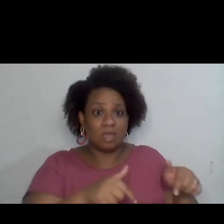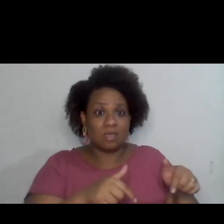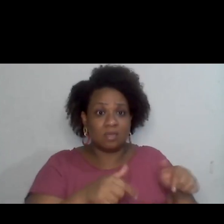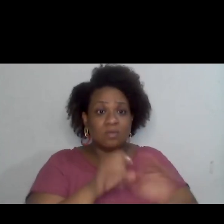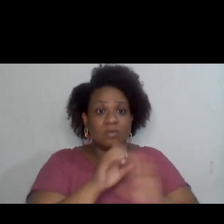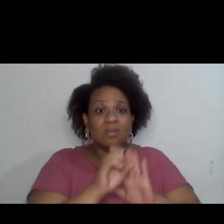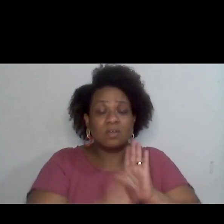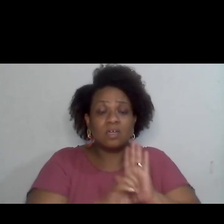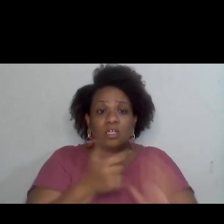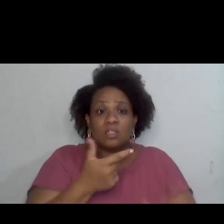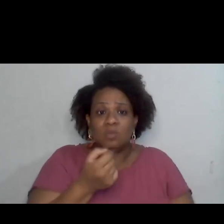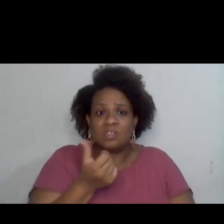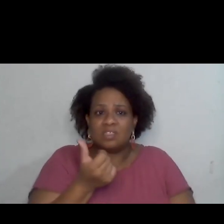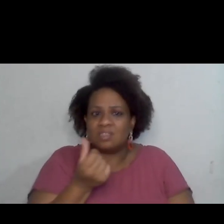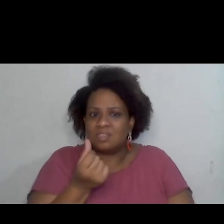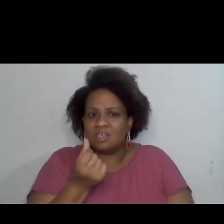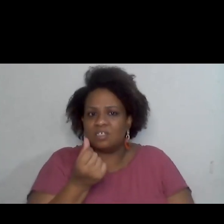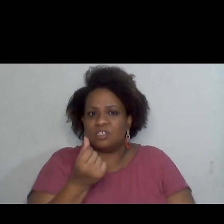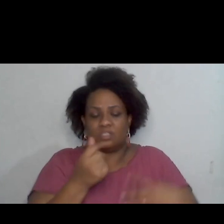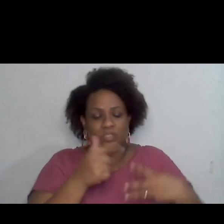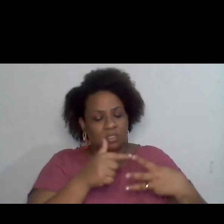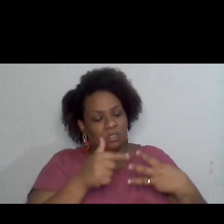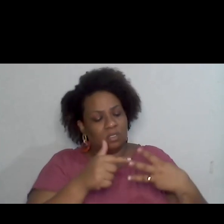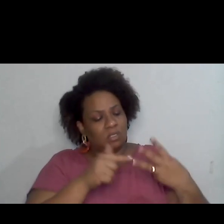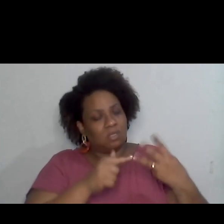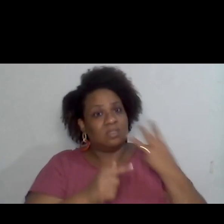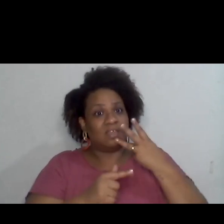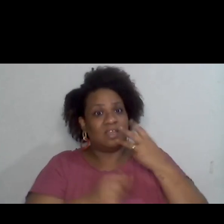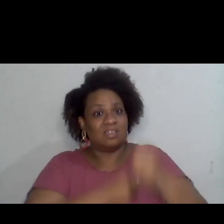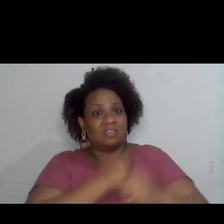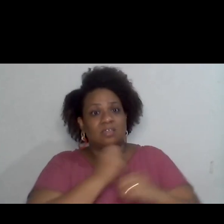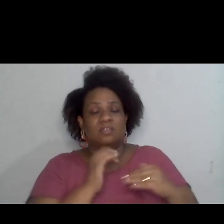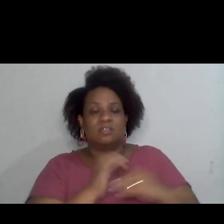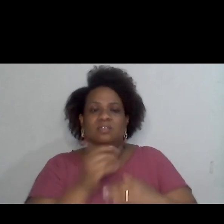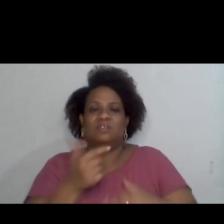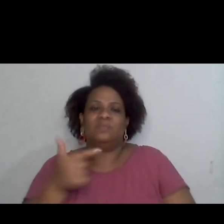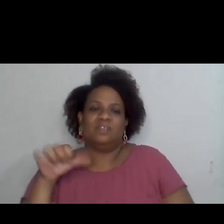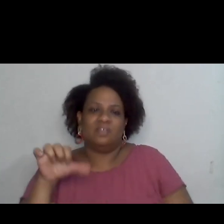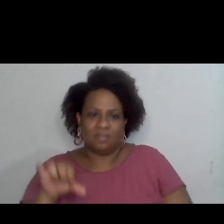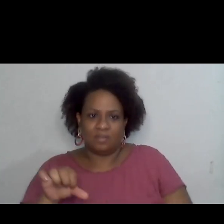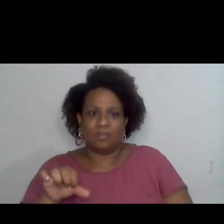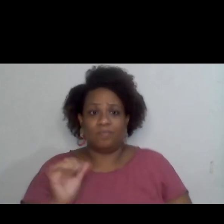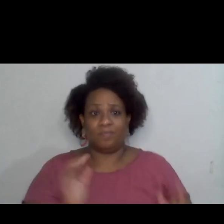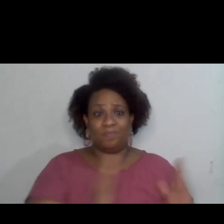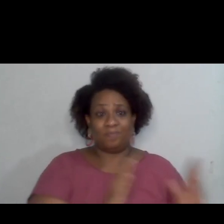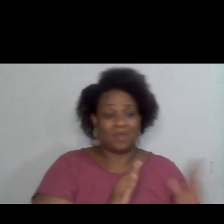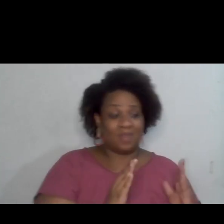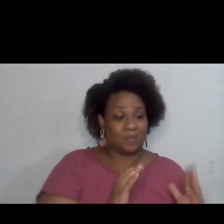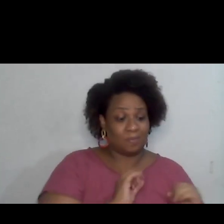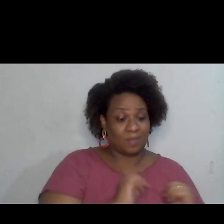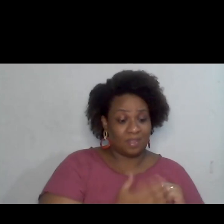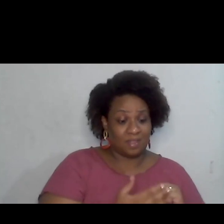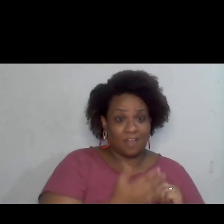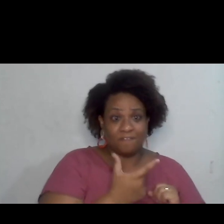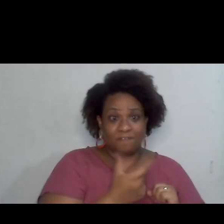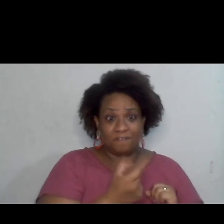que contemplava o triênio 2017, 2018 e 2019. Por conta do período pandêmico de 2020,